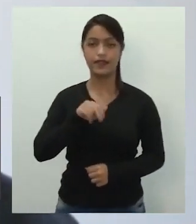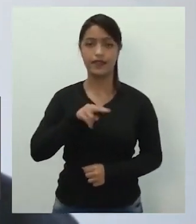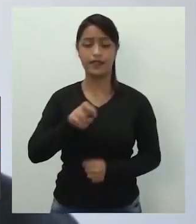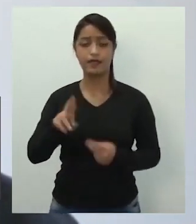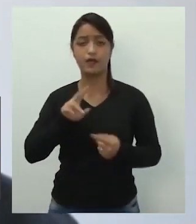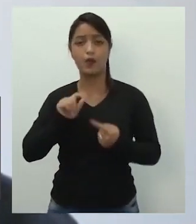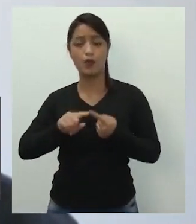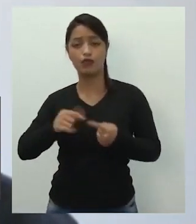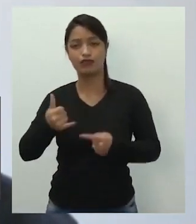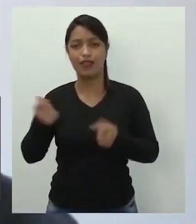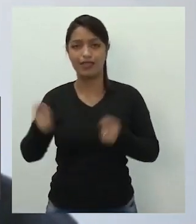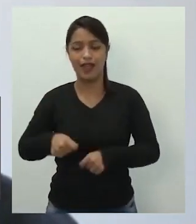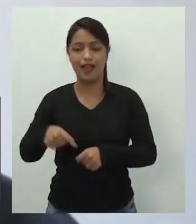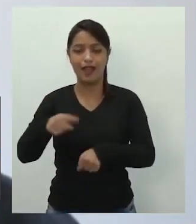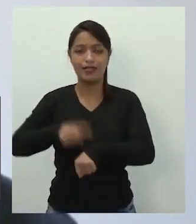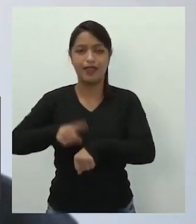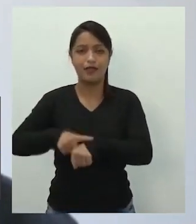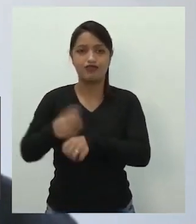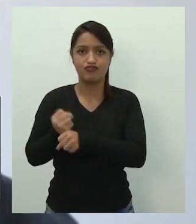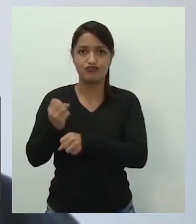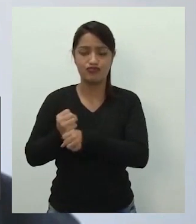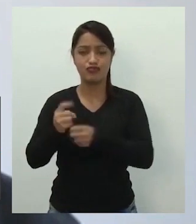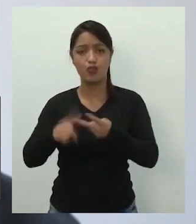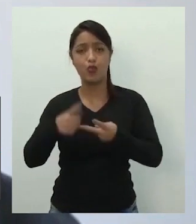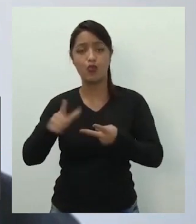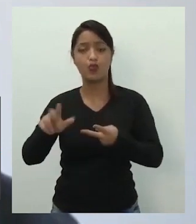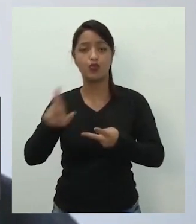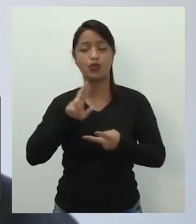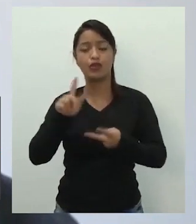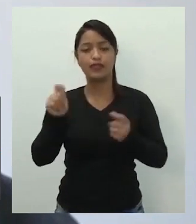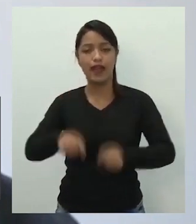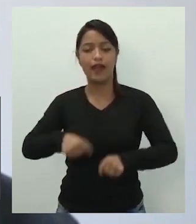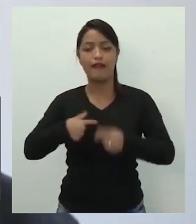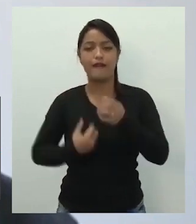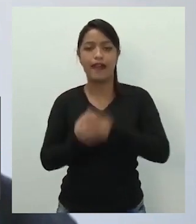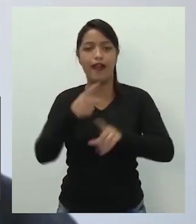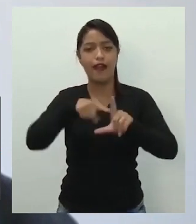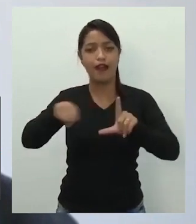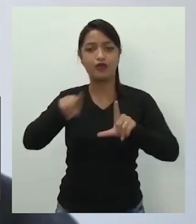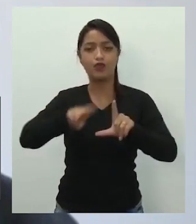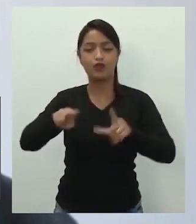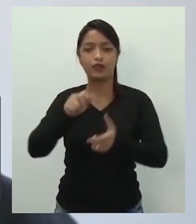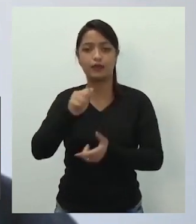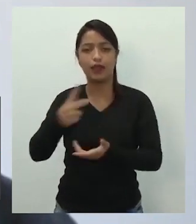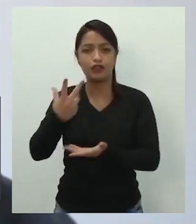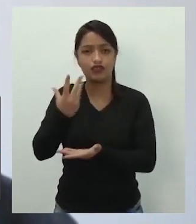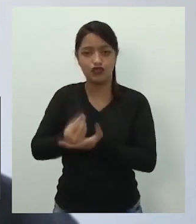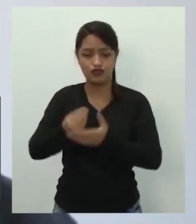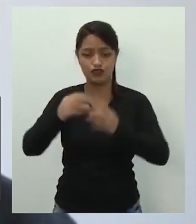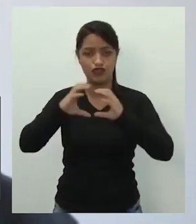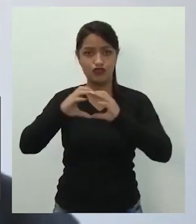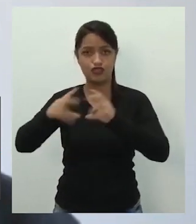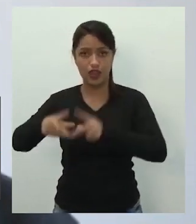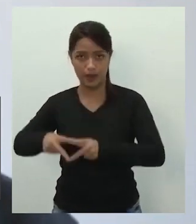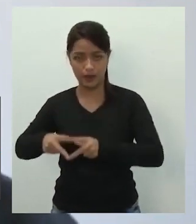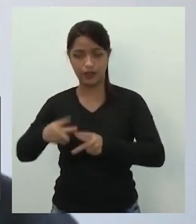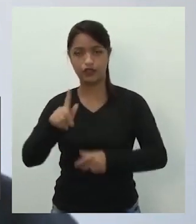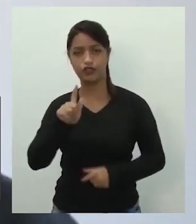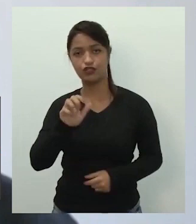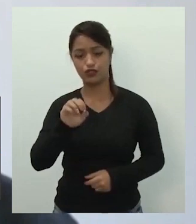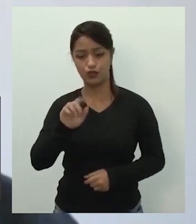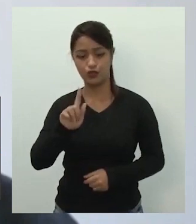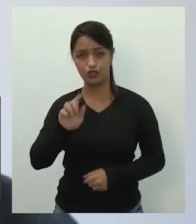Danilo gravar e construir gráfico pelo GeoGebra, professora Sandra cronograma, professora Maria relógio e